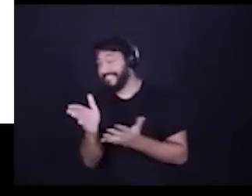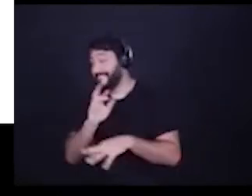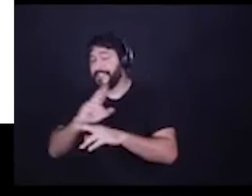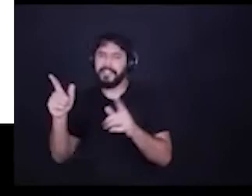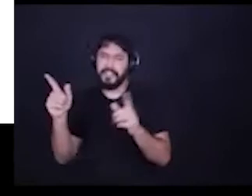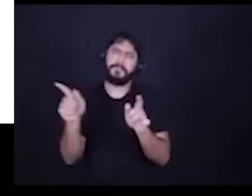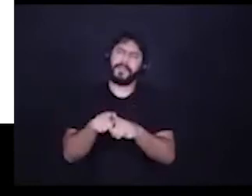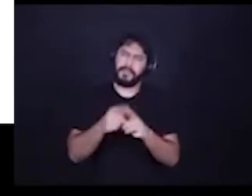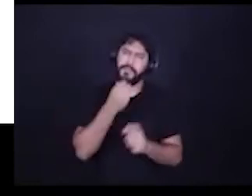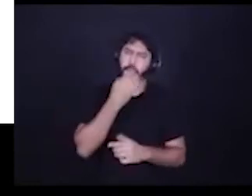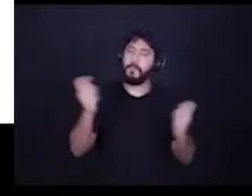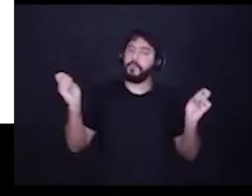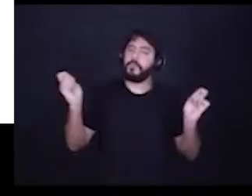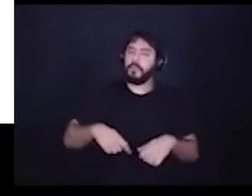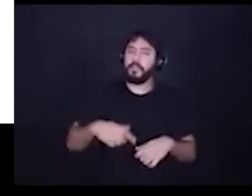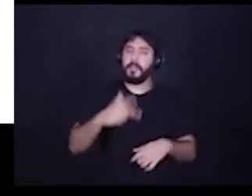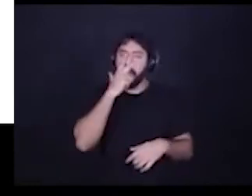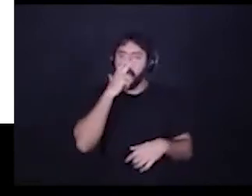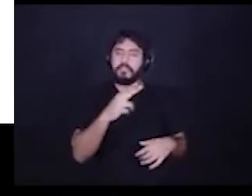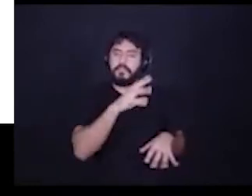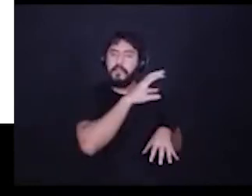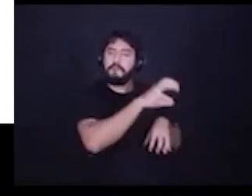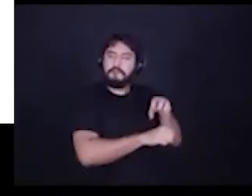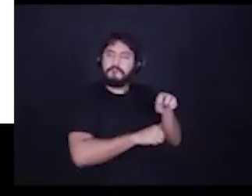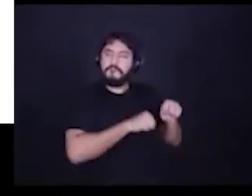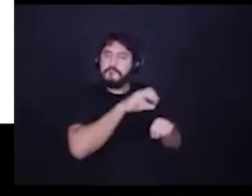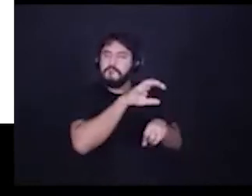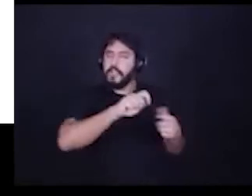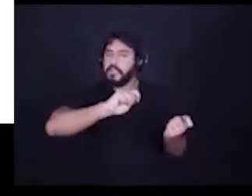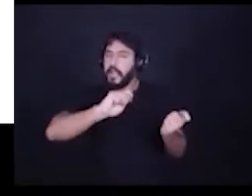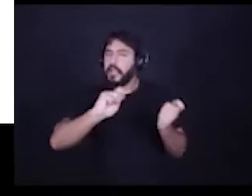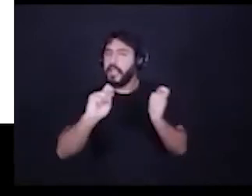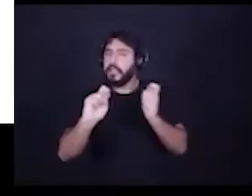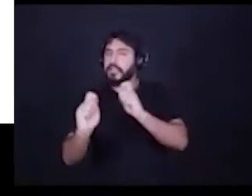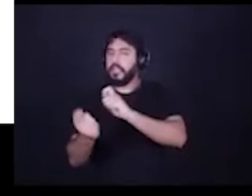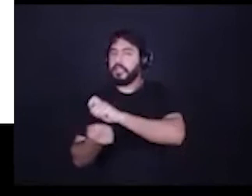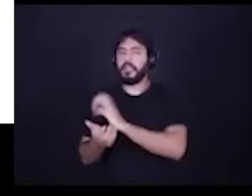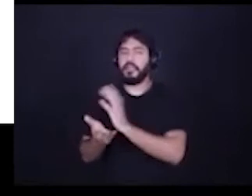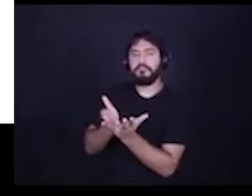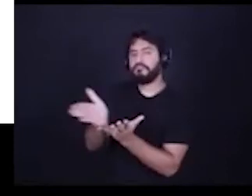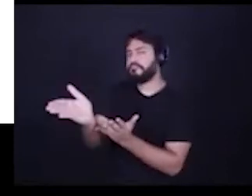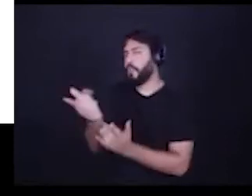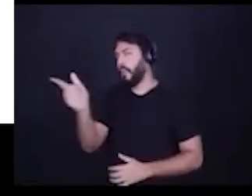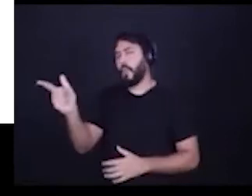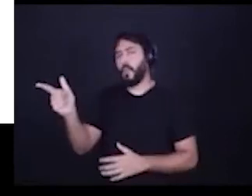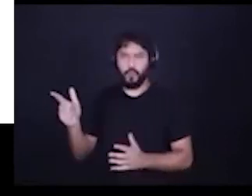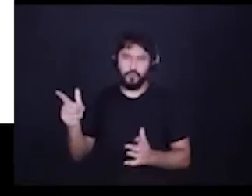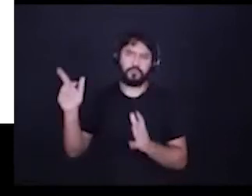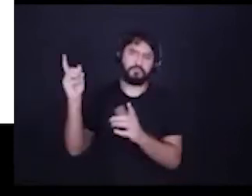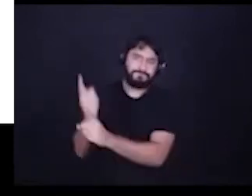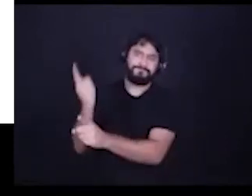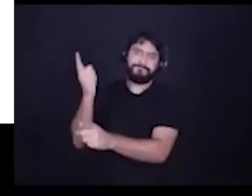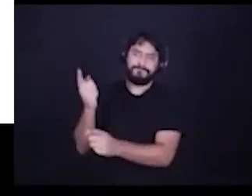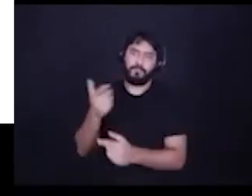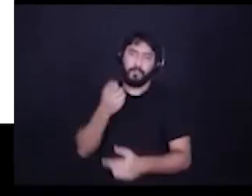da gente ir carregando essas coisas com a gente e usando elas a nosso favor ao longo da nossa trajetória, ao longo dos trabalhos que a gente vai fazendo, é uma